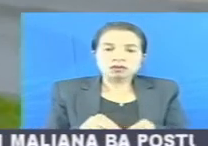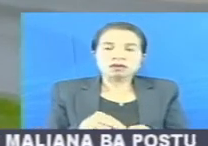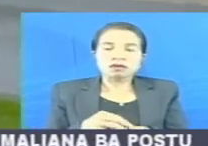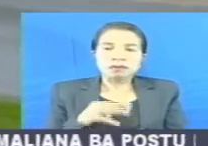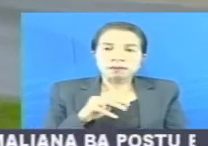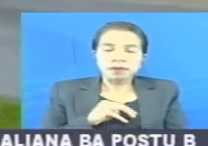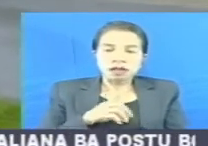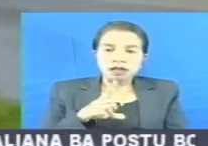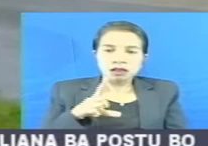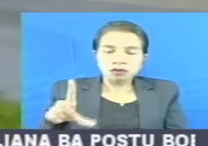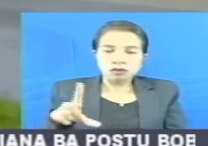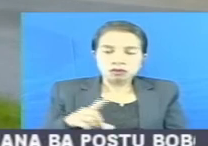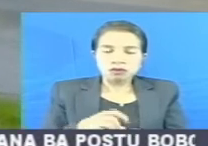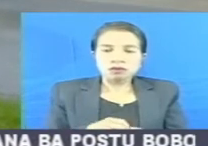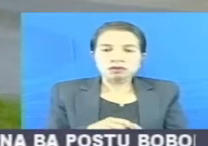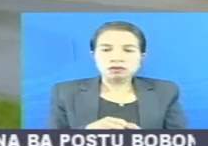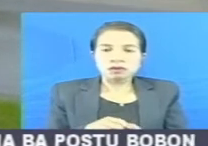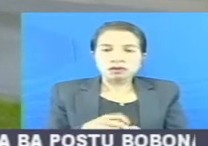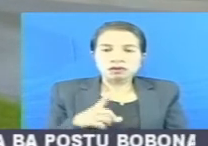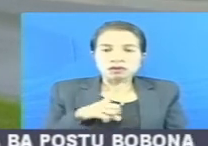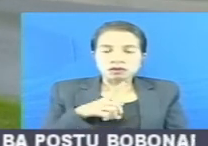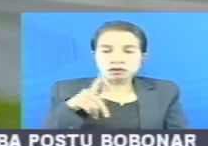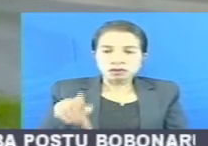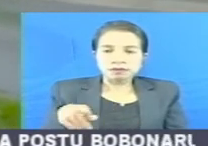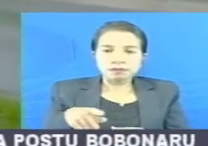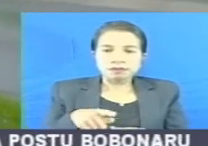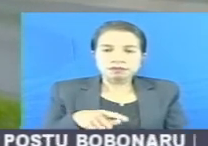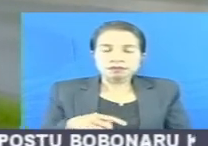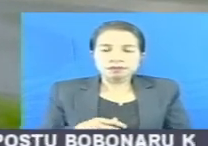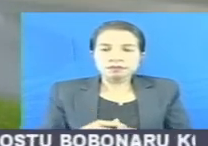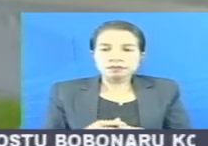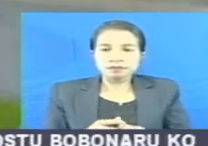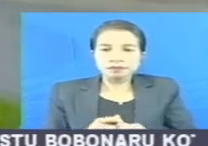Lauten. Nuno Moraes, Alexandre dos Santos, RTL.